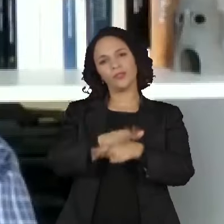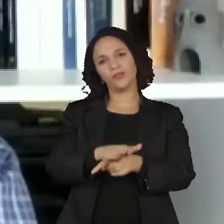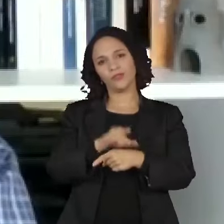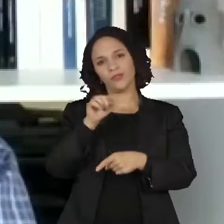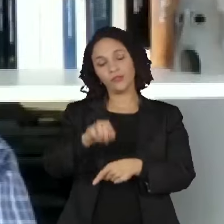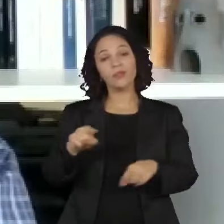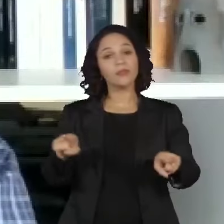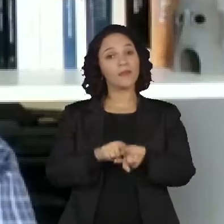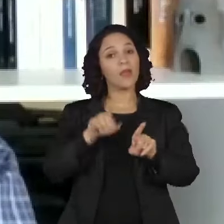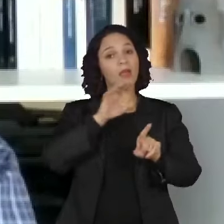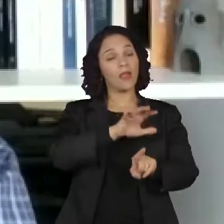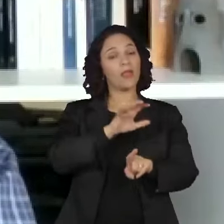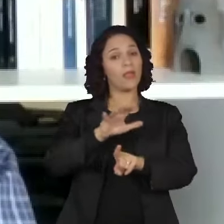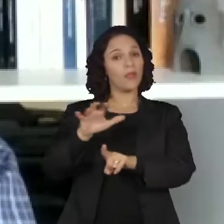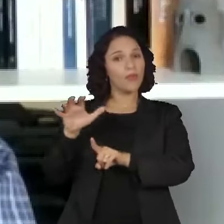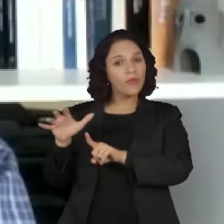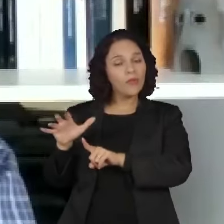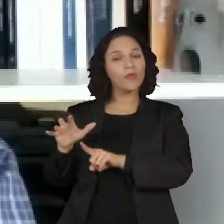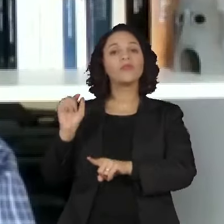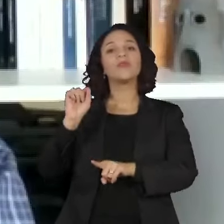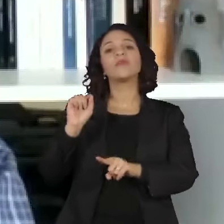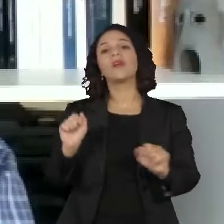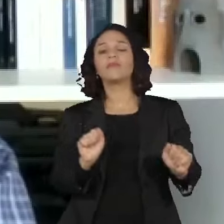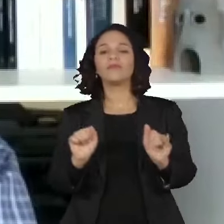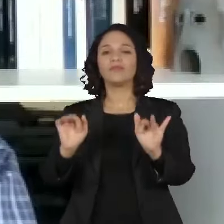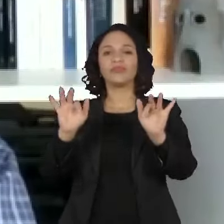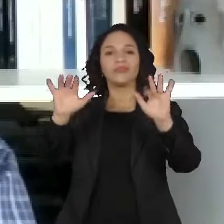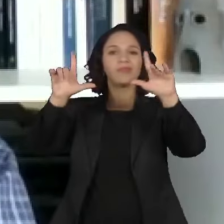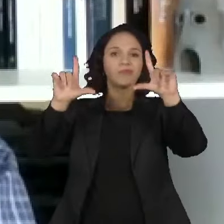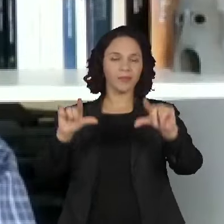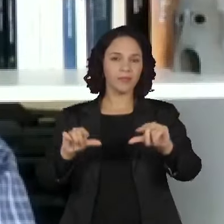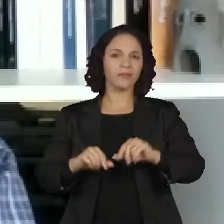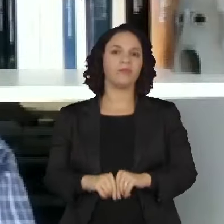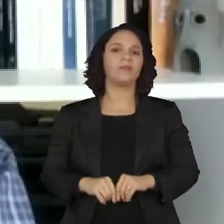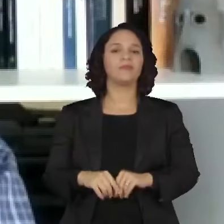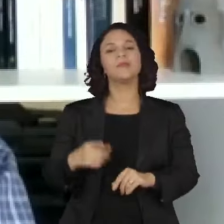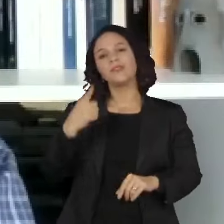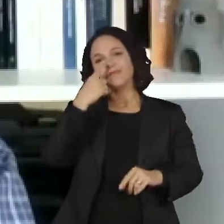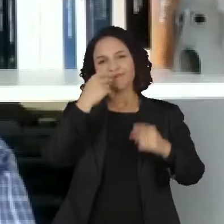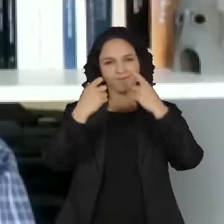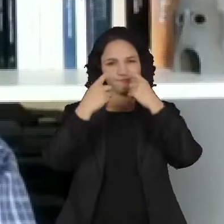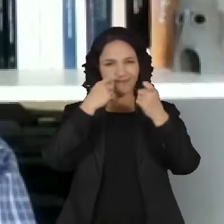inclusive impactar na questão de emissões de gases de efeito estufa, emissão de poluentes na cidade.